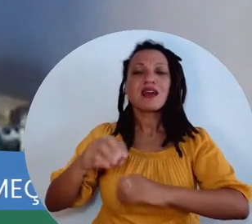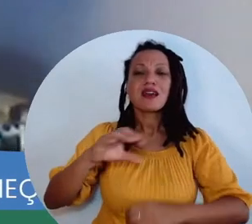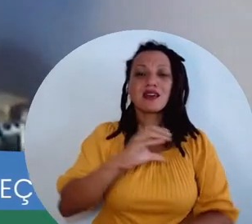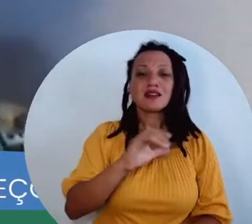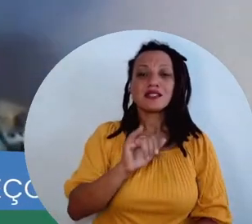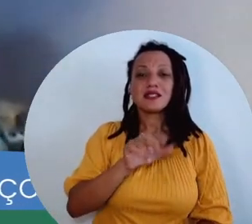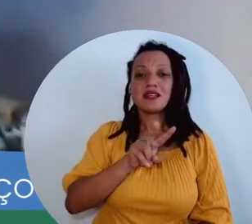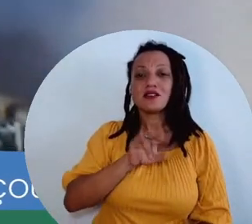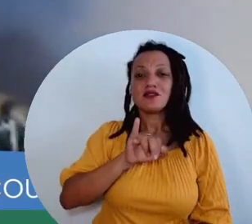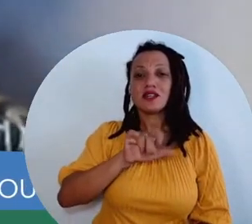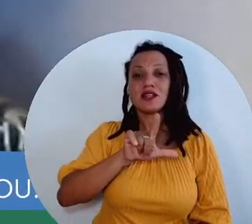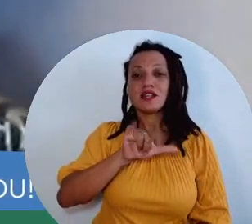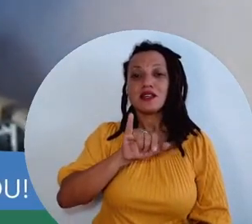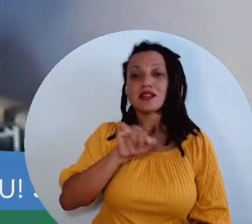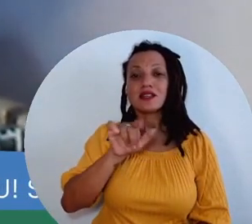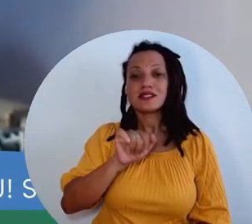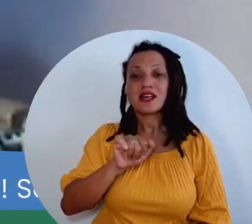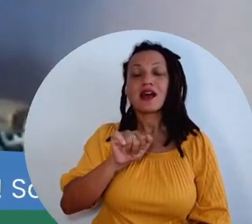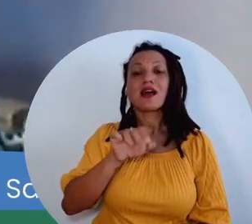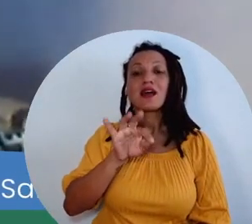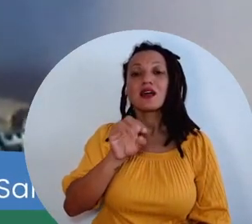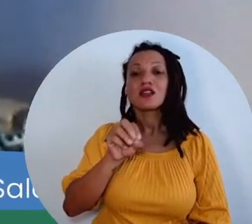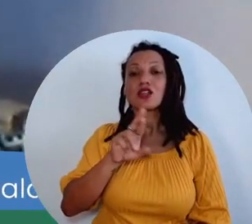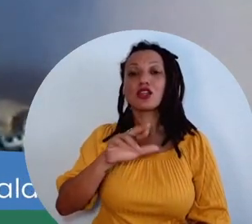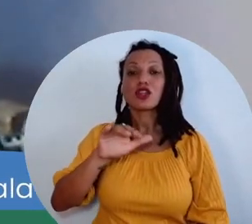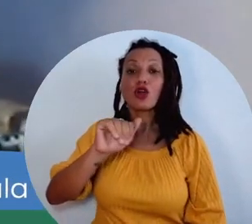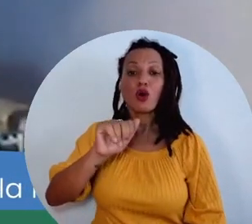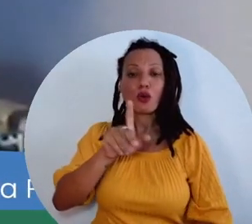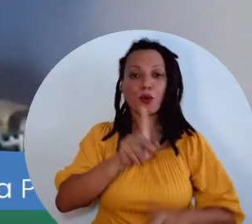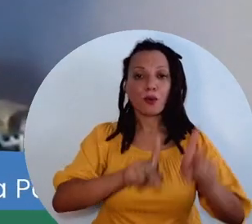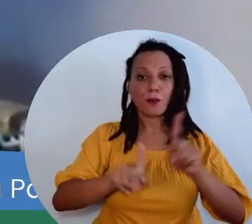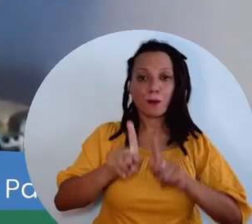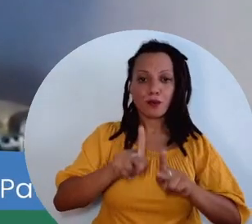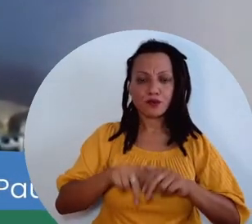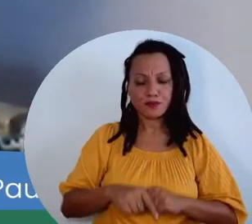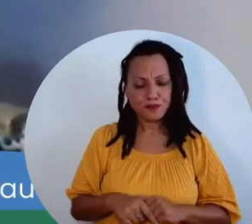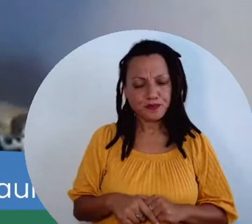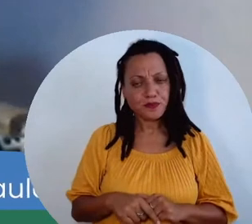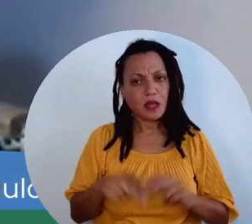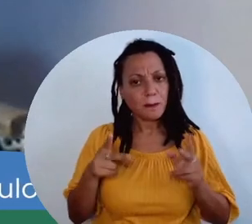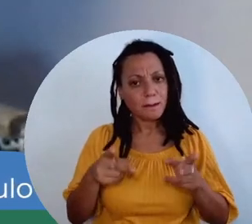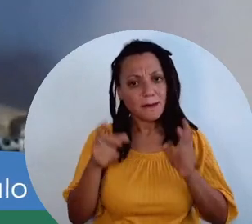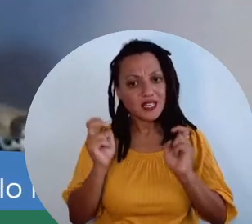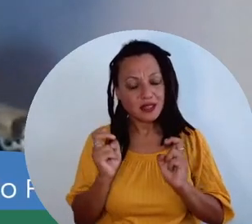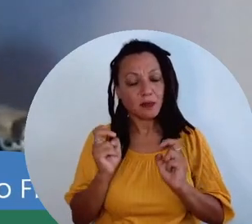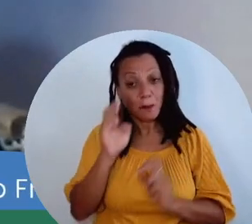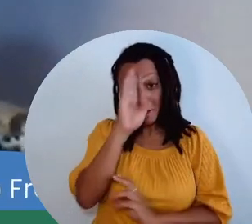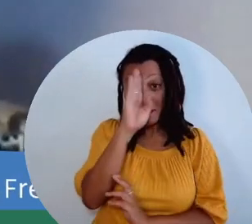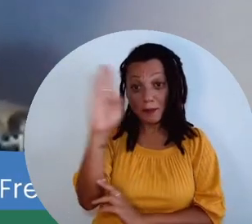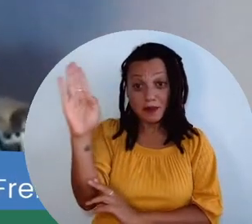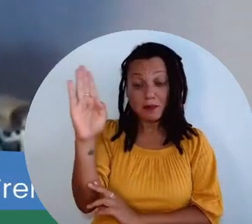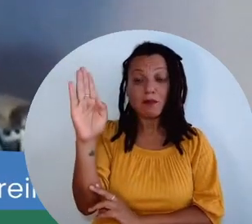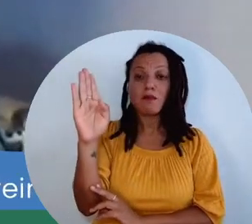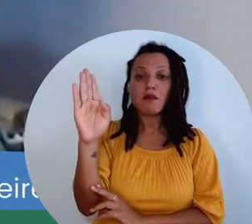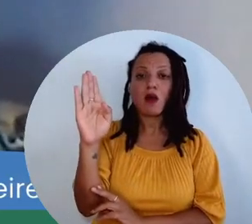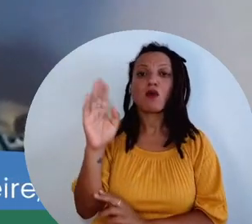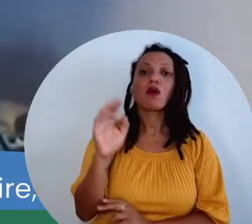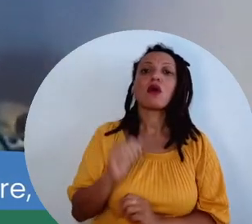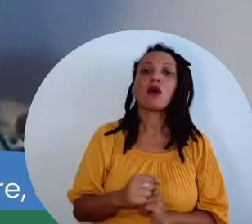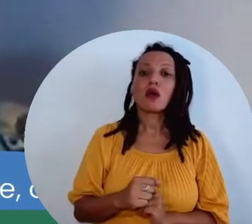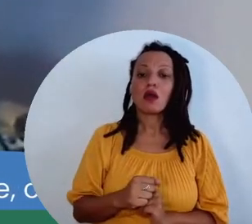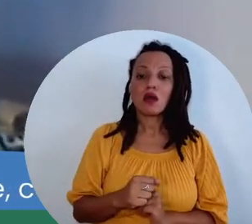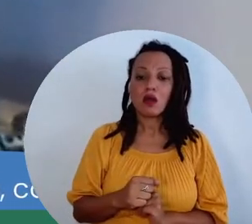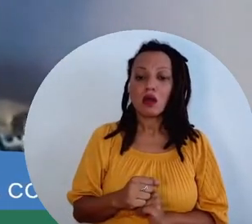civilizatórios. Entretanto, o que se vê, o que se percebe, e aí eu estou usando primeiramente como fonte